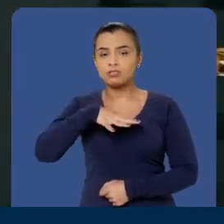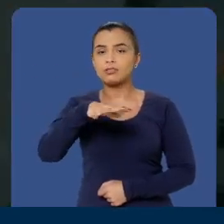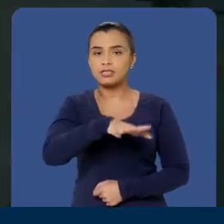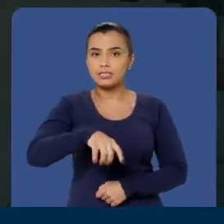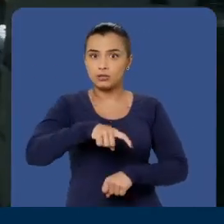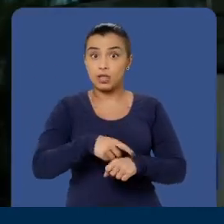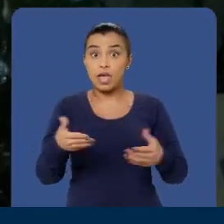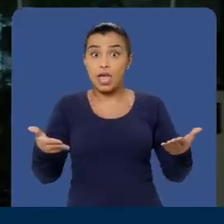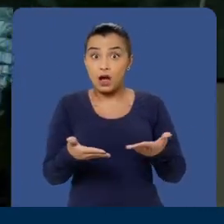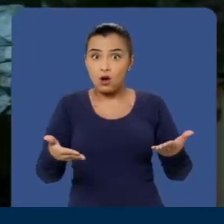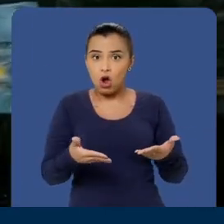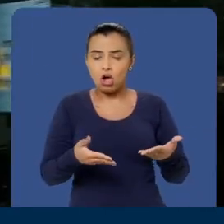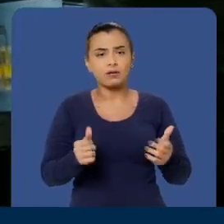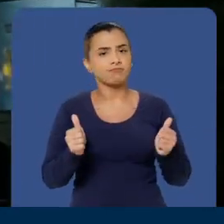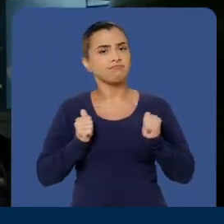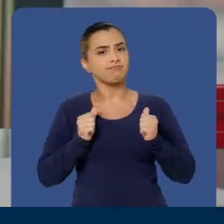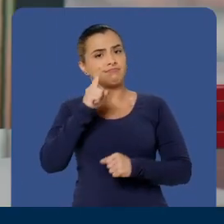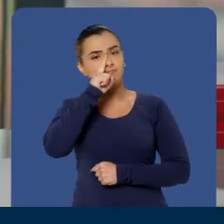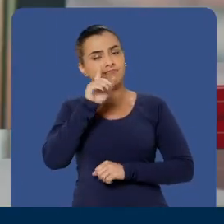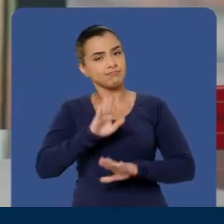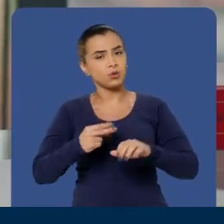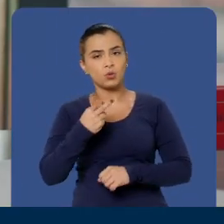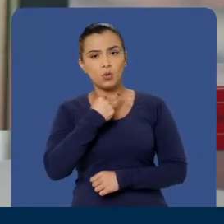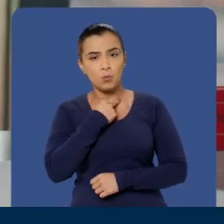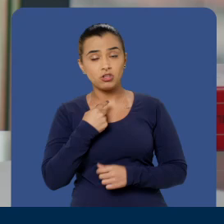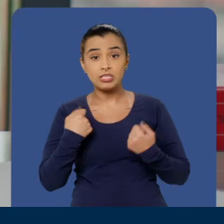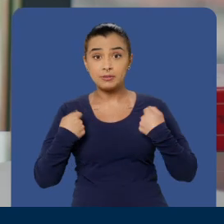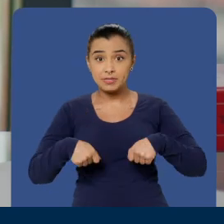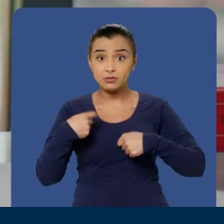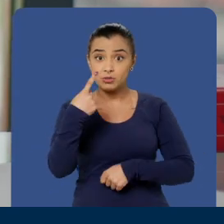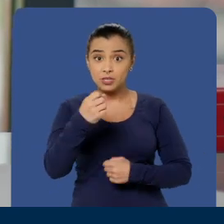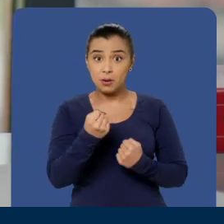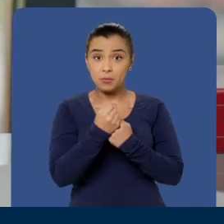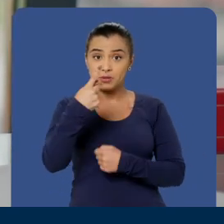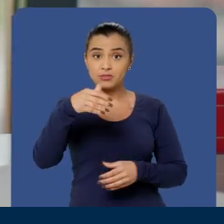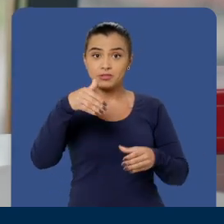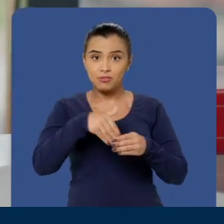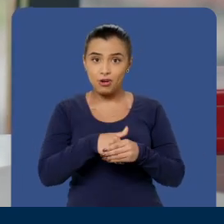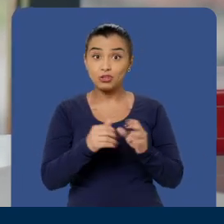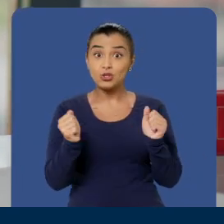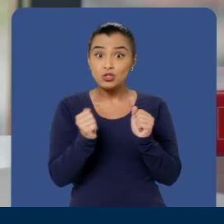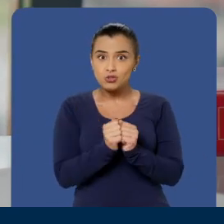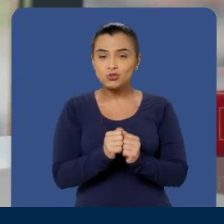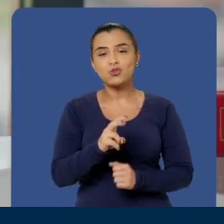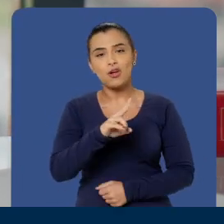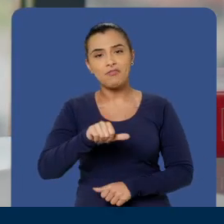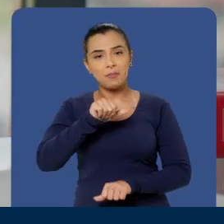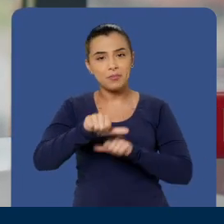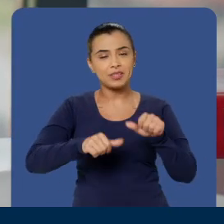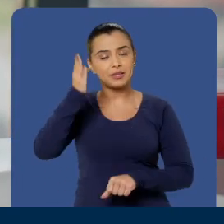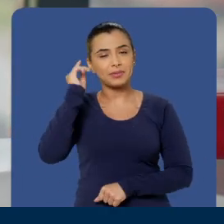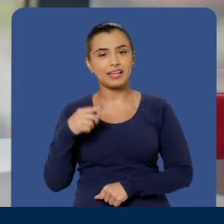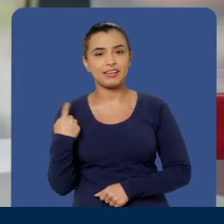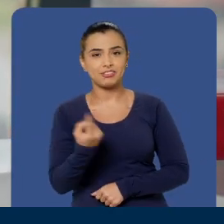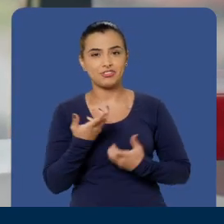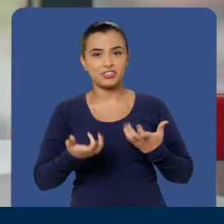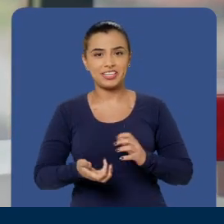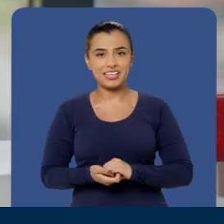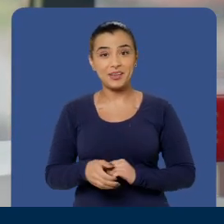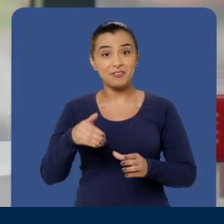LED na cidade. A hora é agora. Não dá para arriscar. Eu conto com seu apoio e seu voto. Vamos juntos